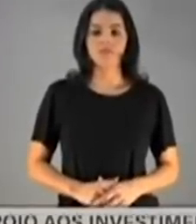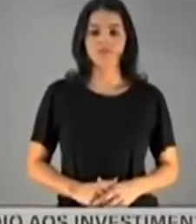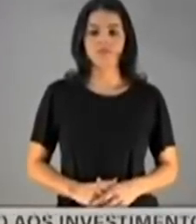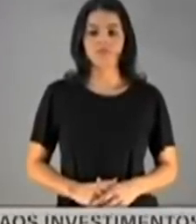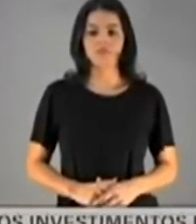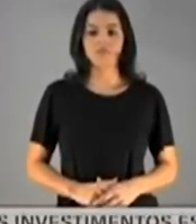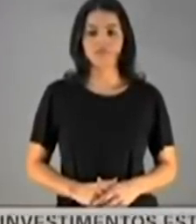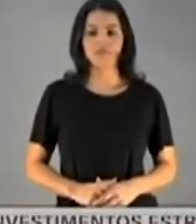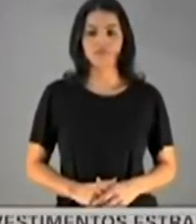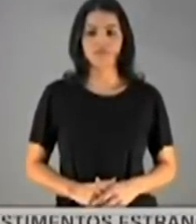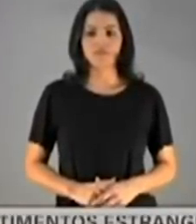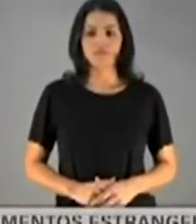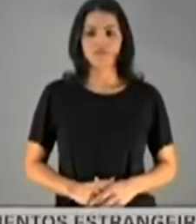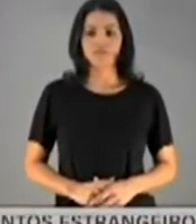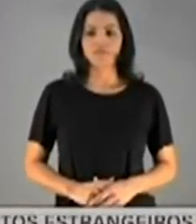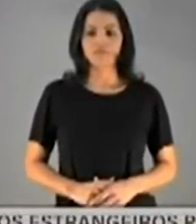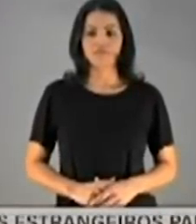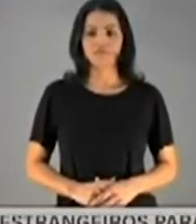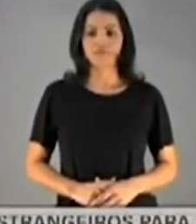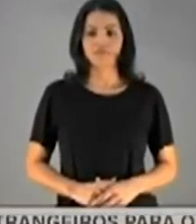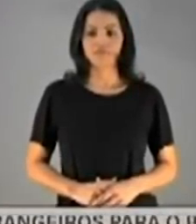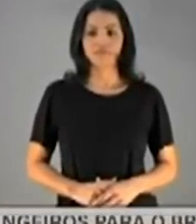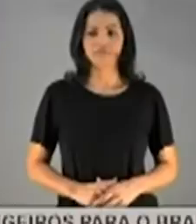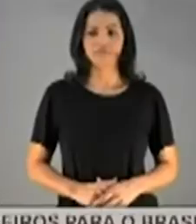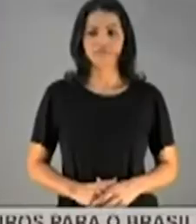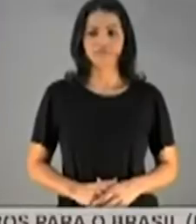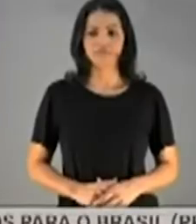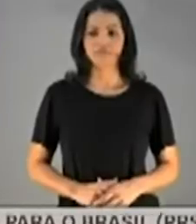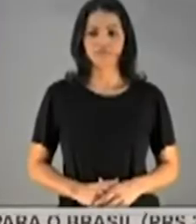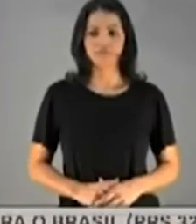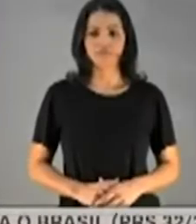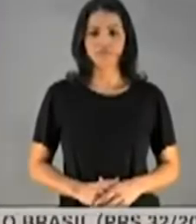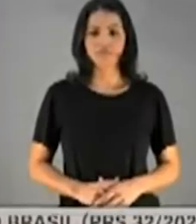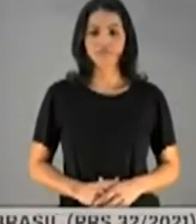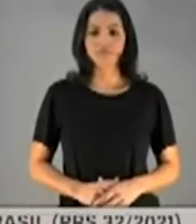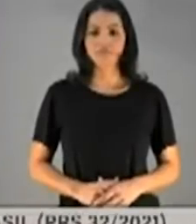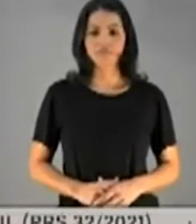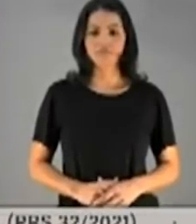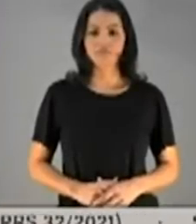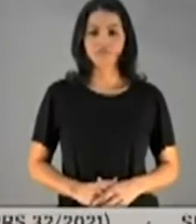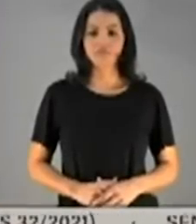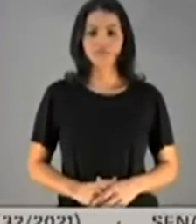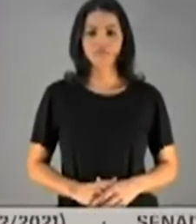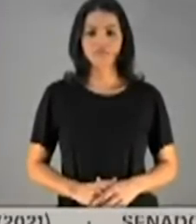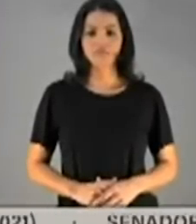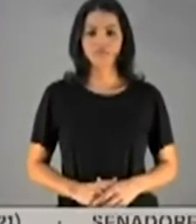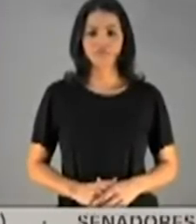de assassino, que é o quê? Tá sendo doido? Tomou remédio estragado?